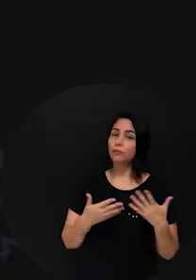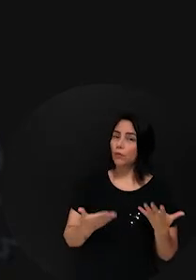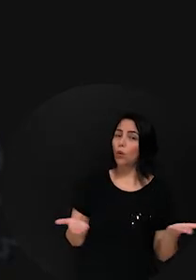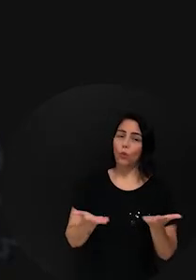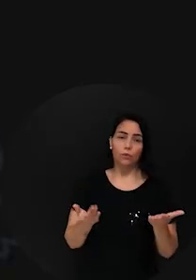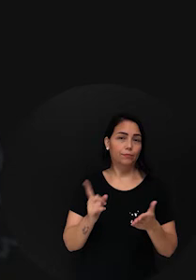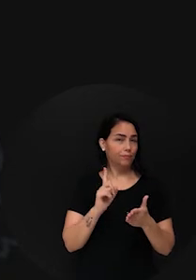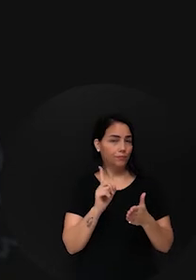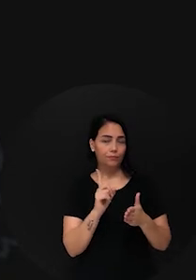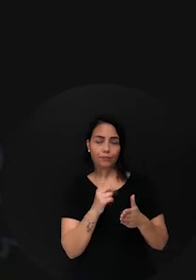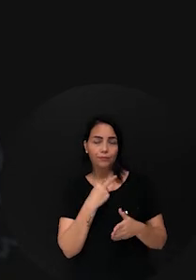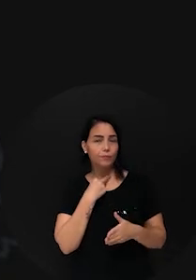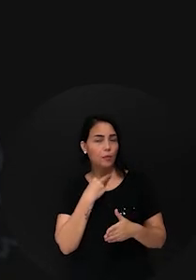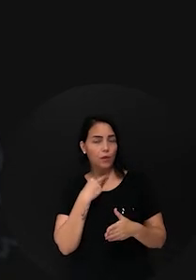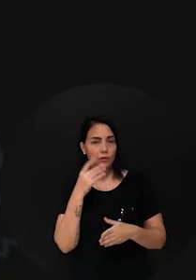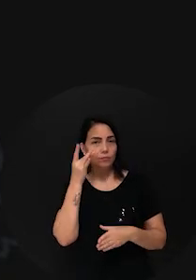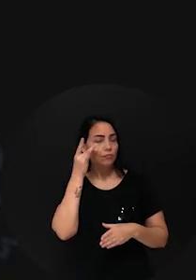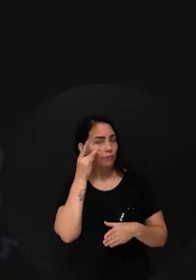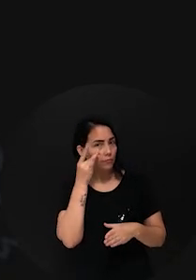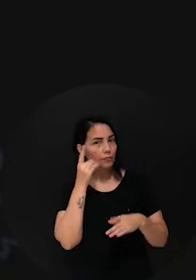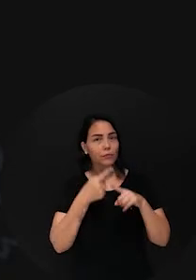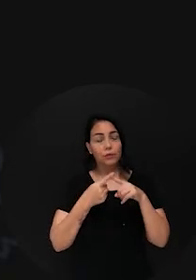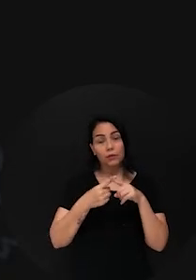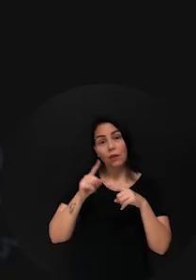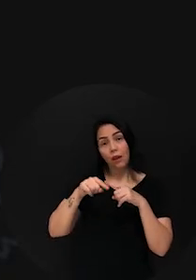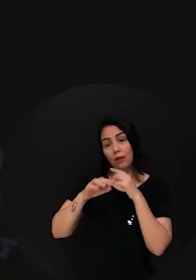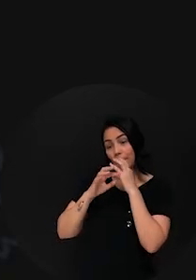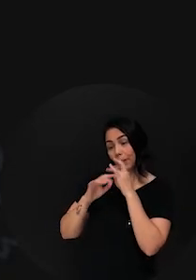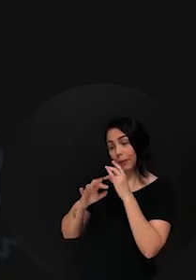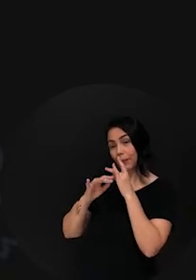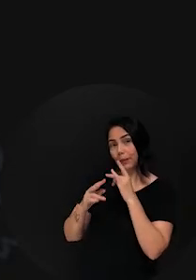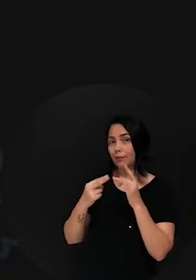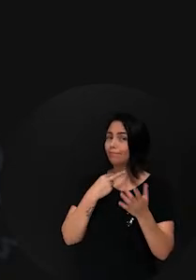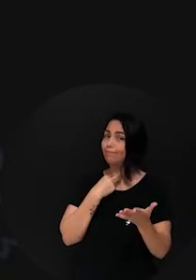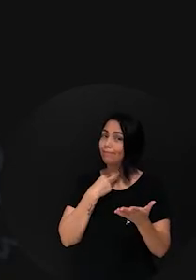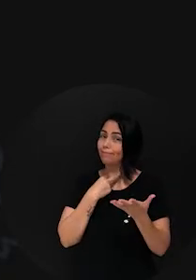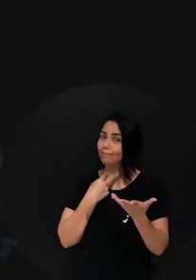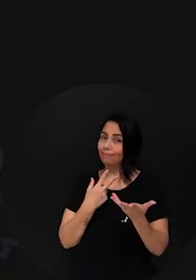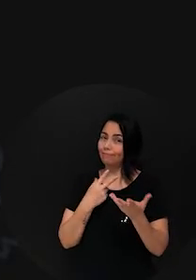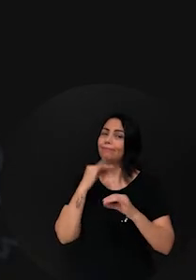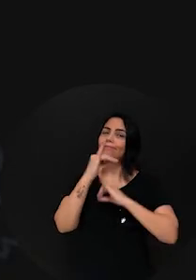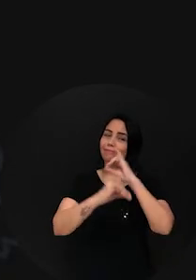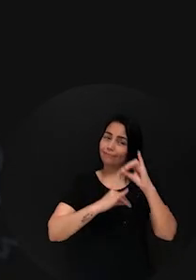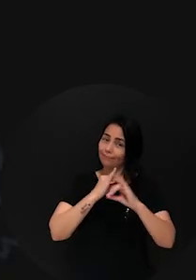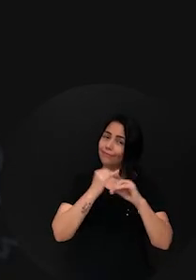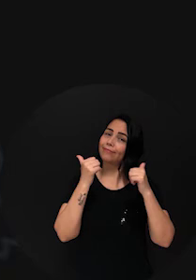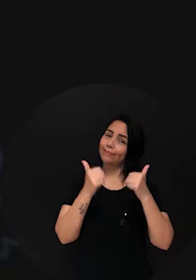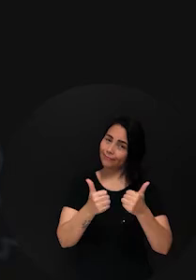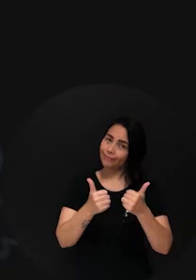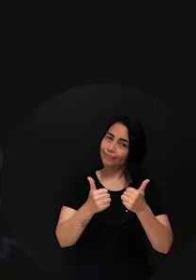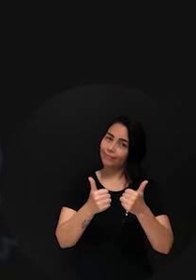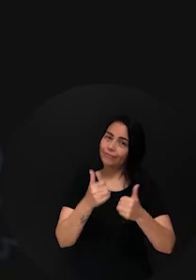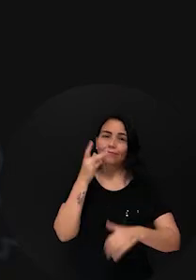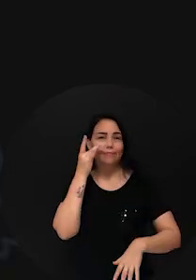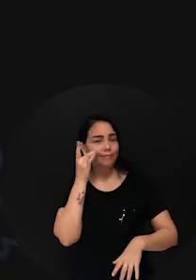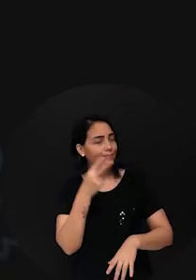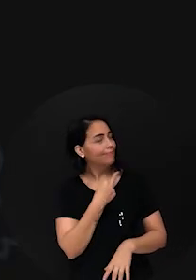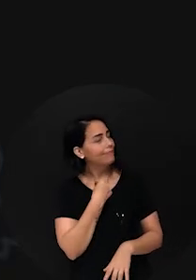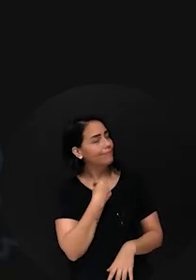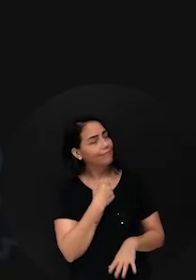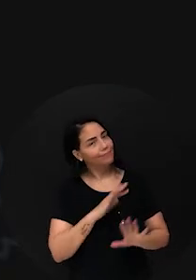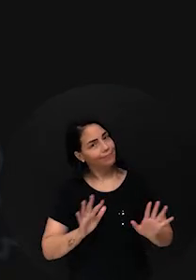doce entra na categoria dos instrumentos de sopro, então, as aulas, por enquanto, são no formato online. Isso